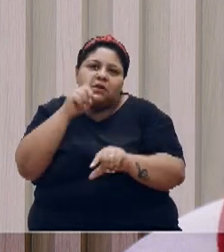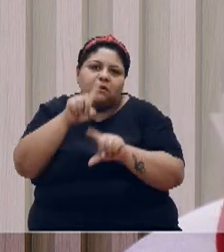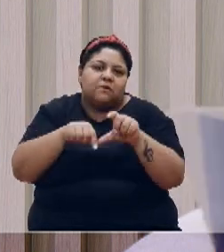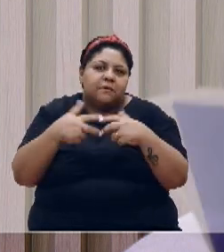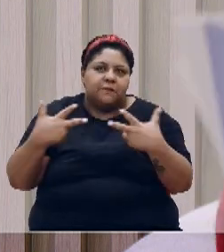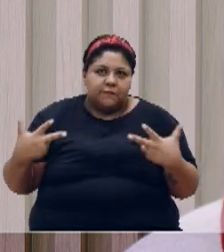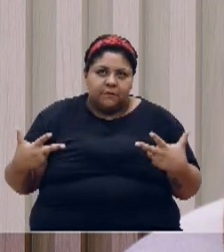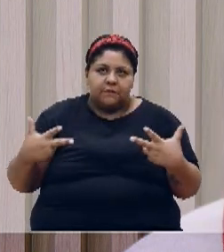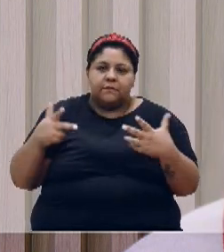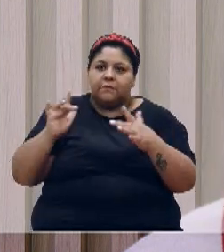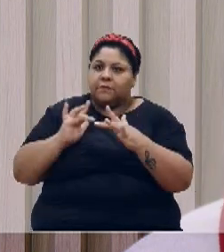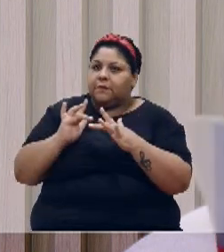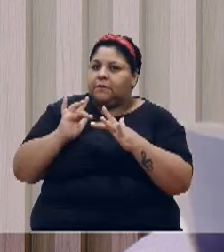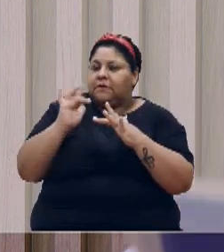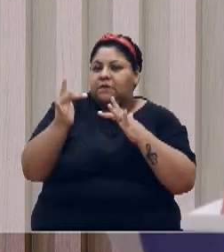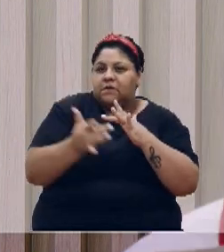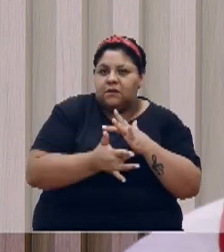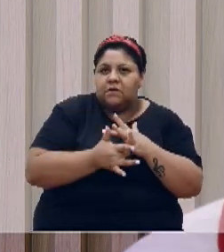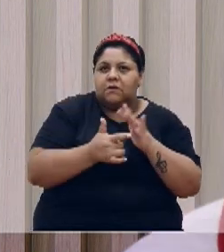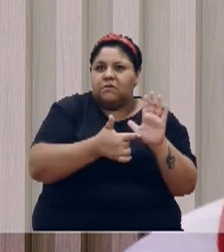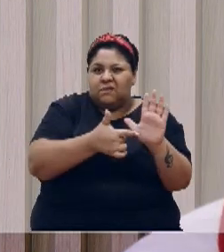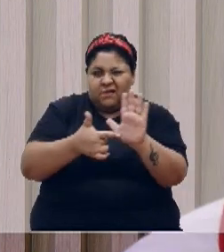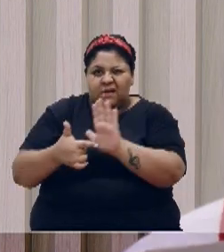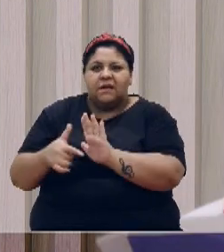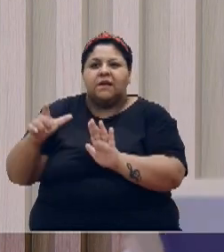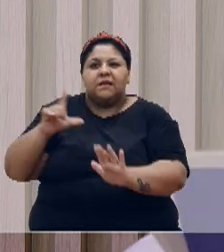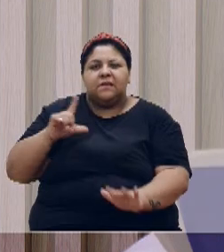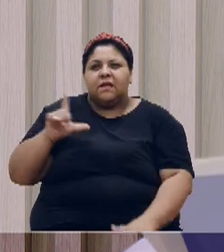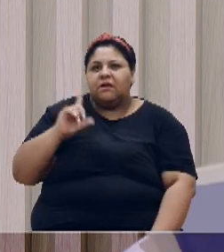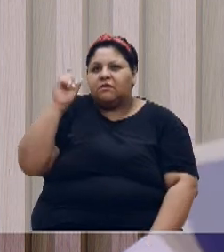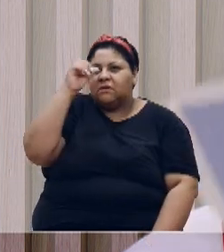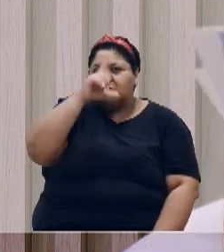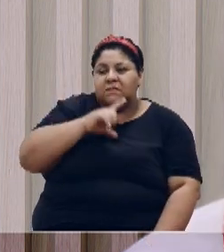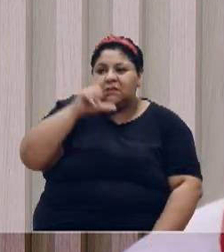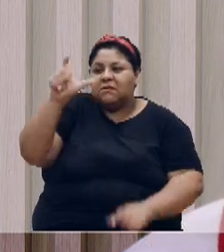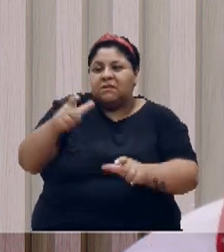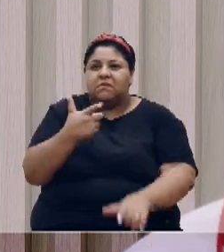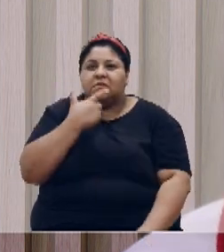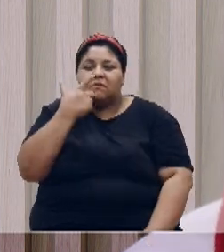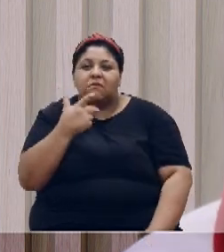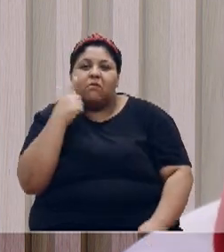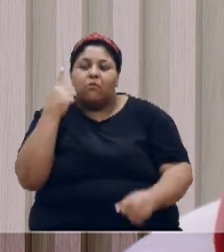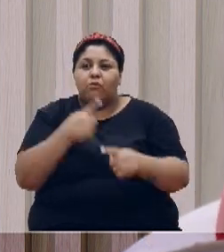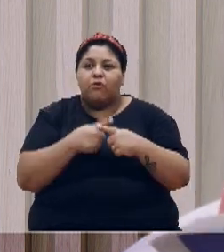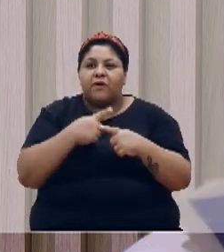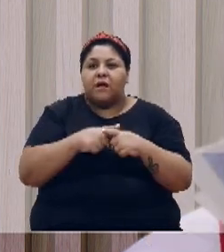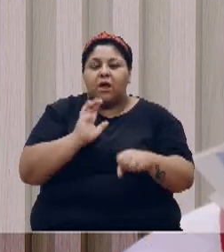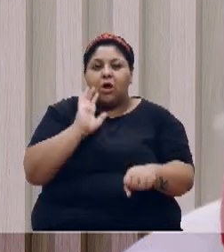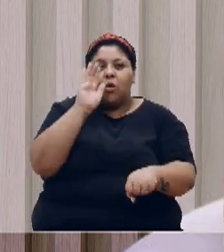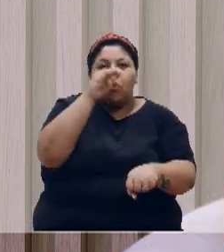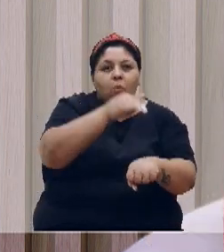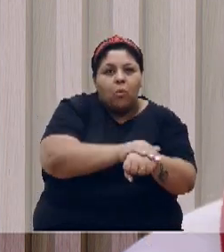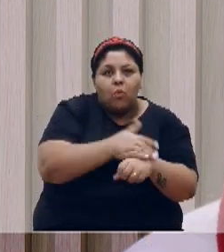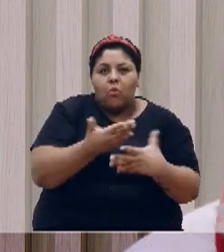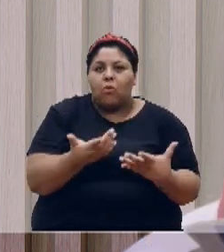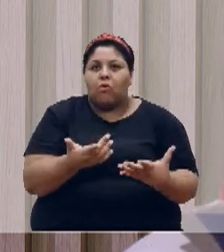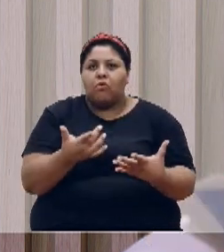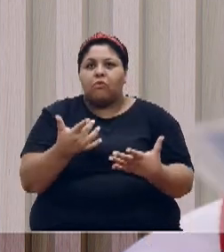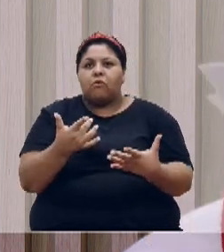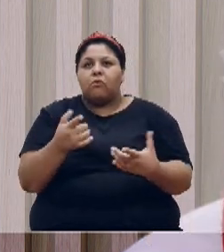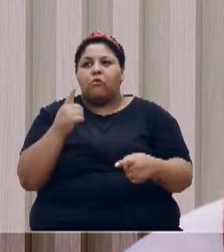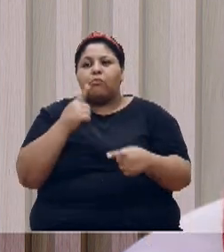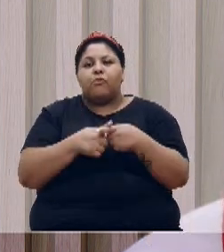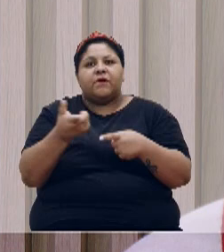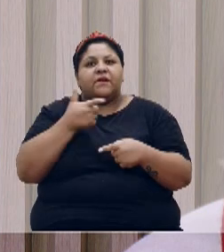as redes que a gente mostra só o lado bonito. E tem as dificuldades. Tem muita gente que acaba não falando por causa de uma culpa, por causa de não se expor,